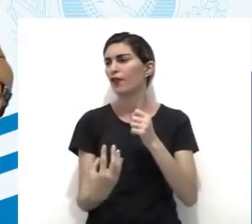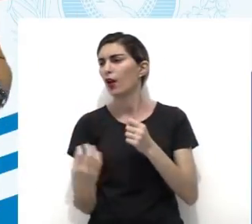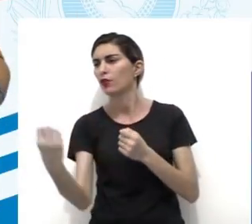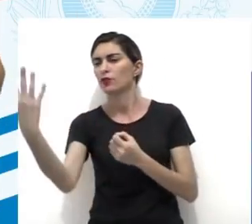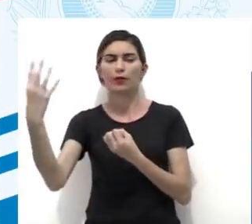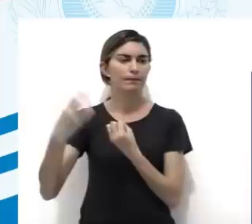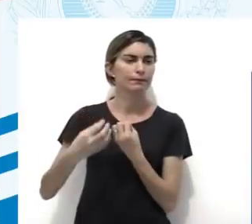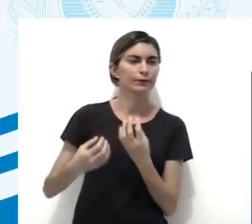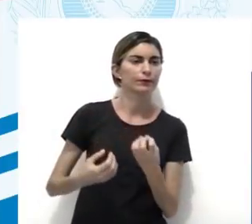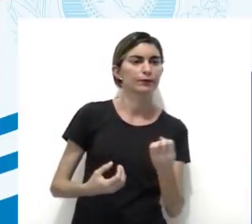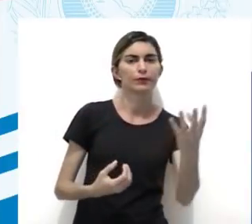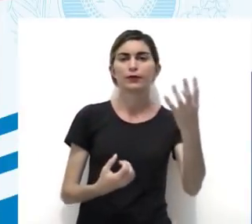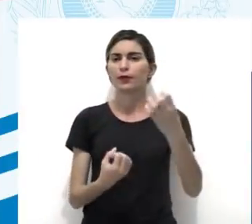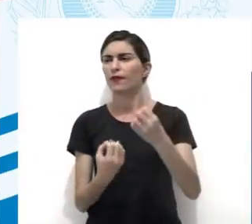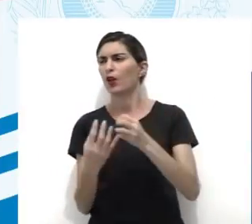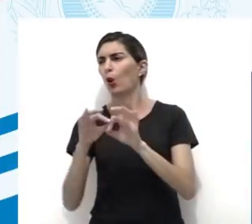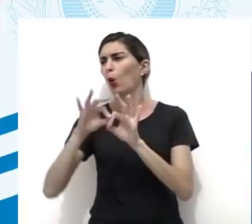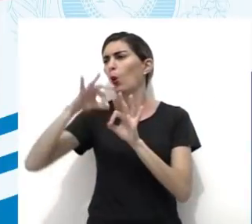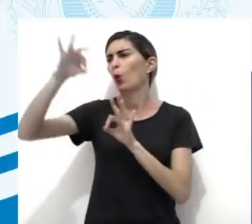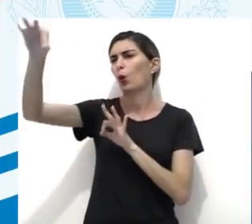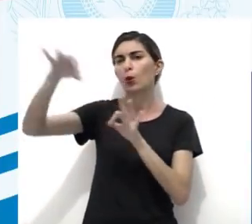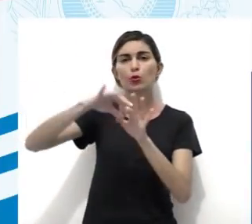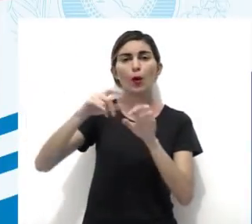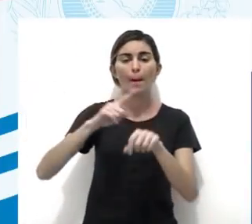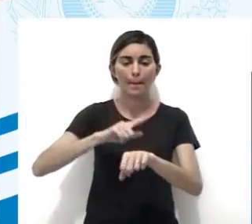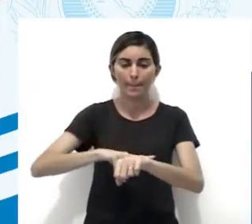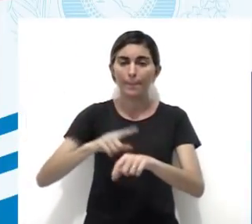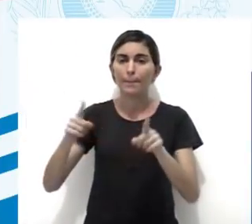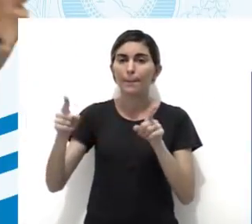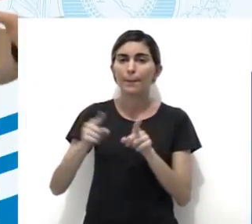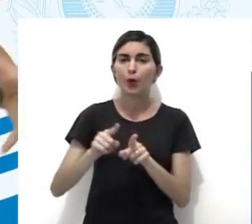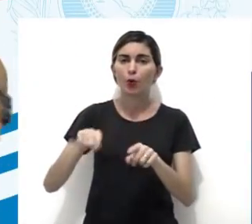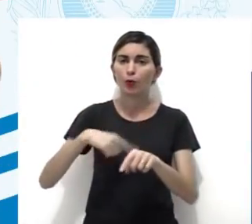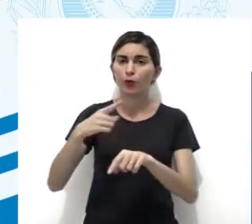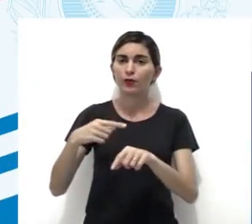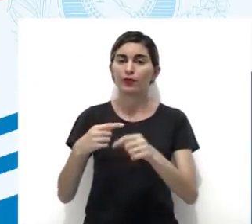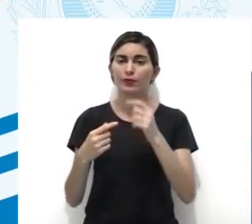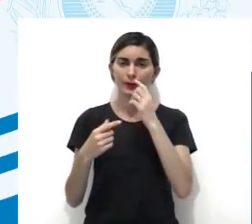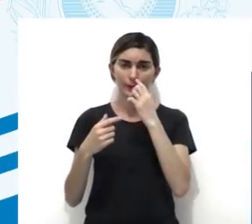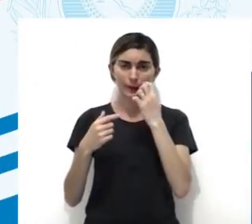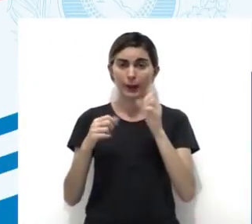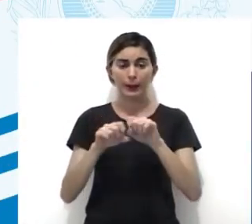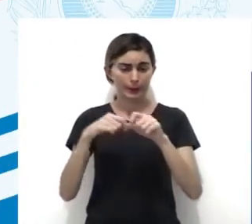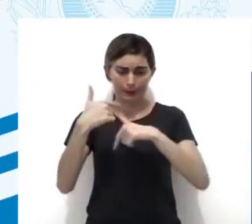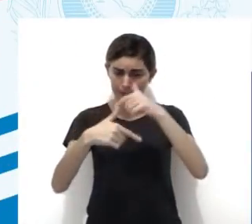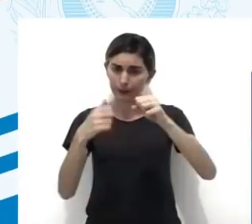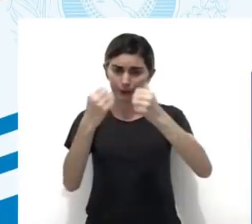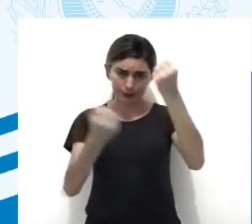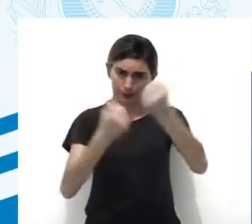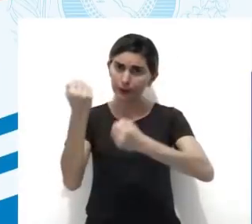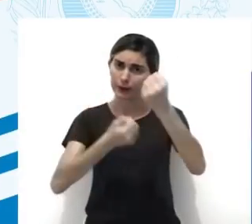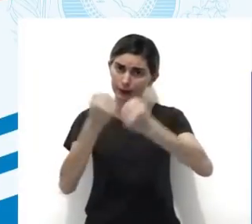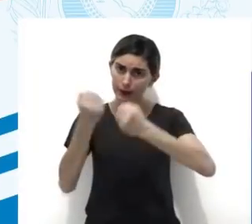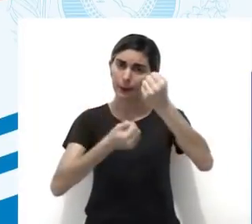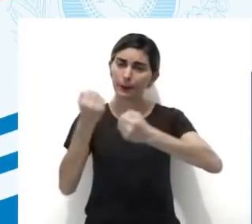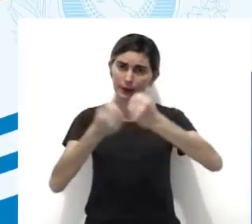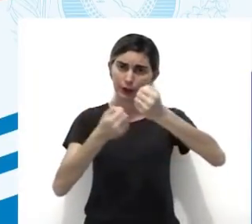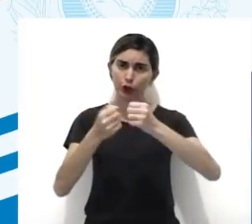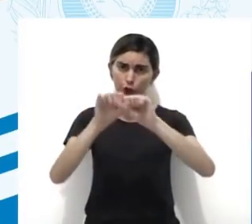para o outro, muito distante, em poucas horas. O sistema de transportes, já